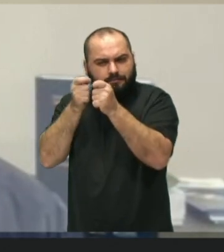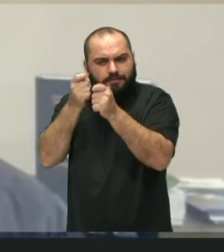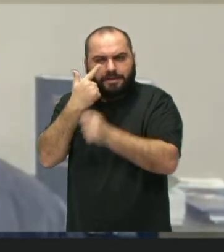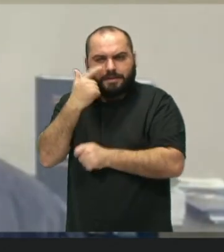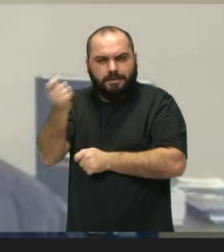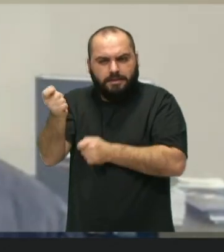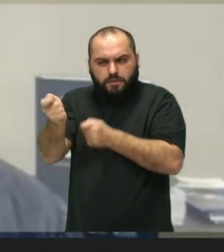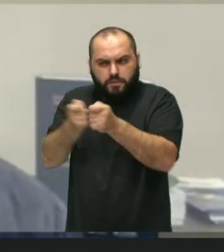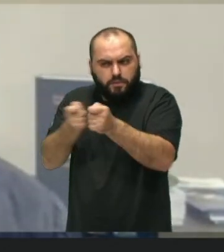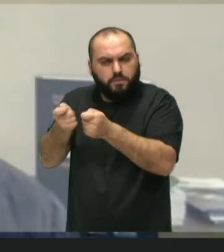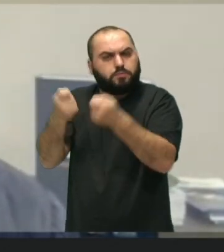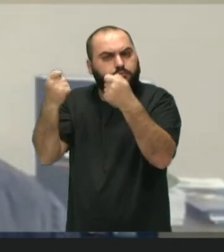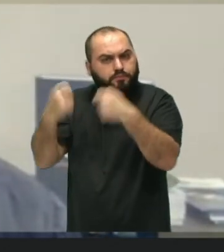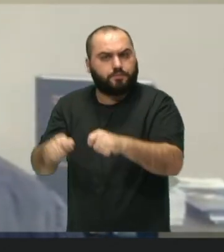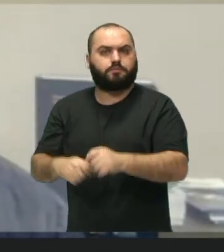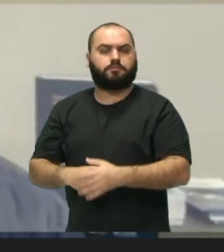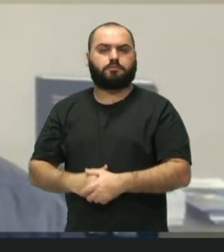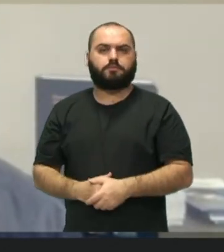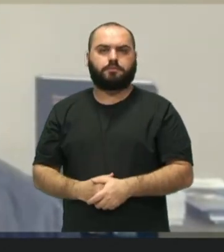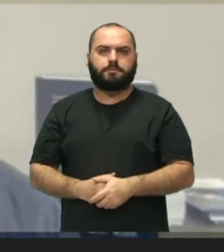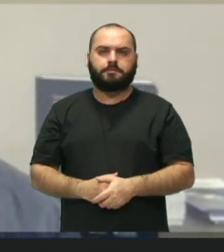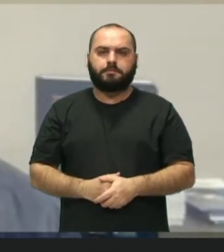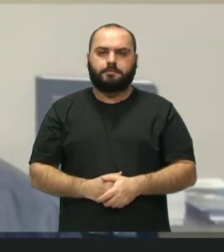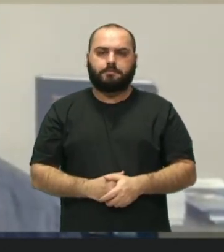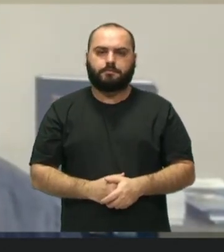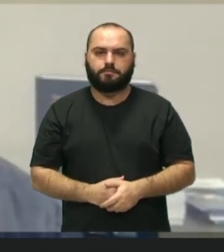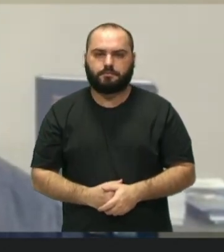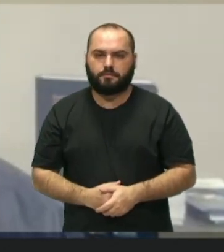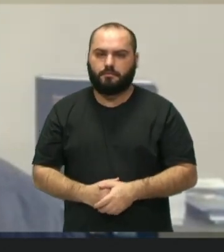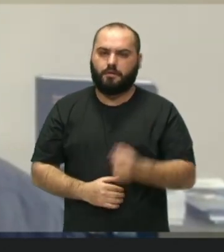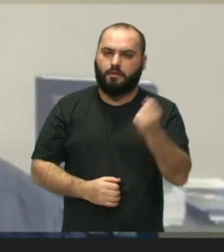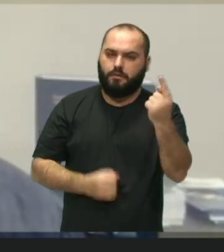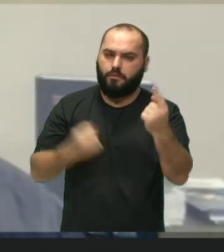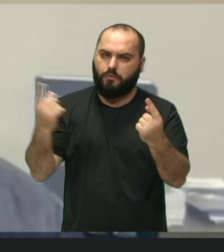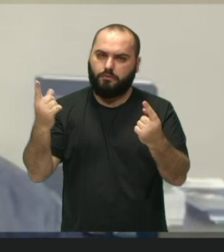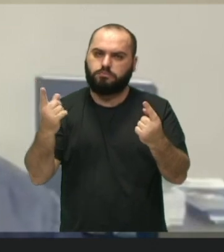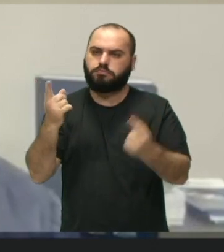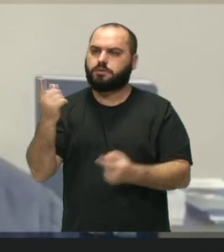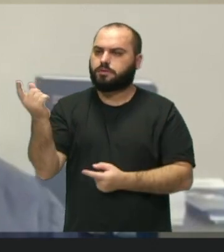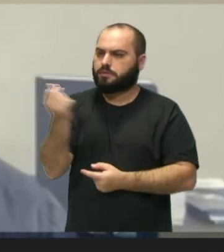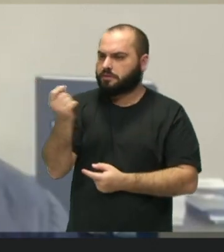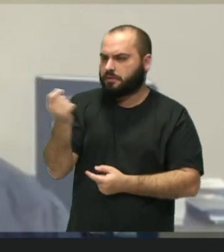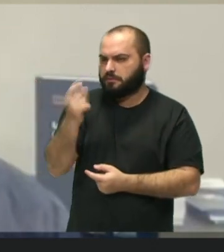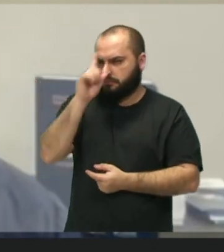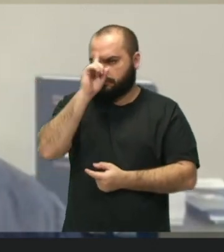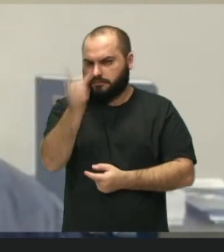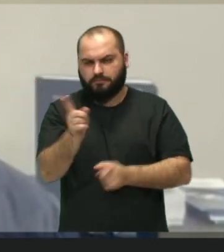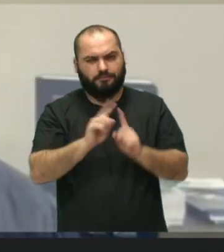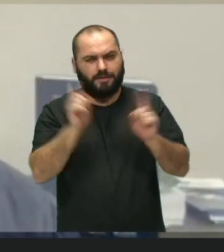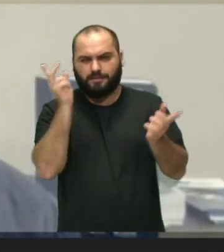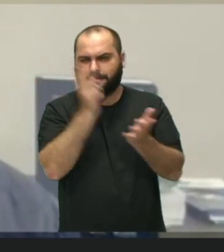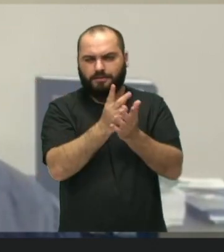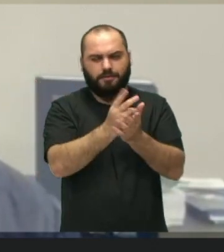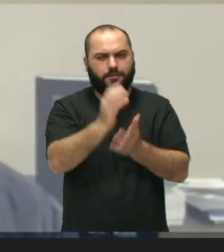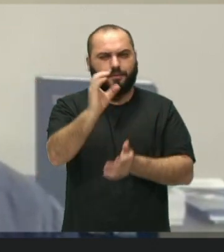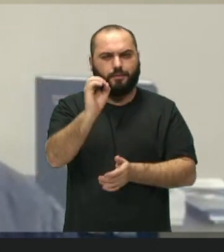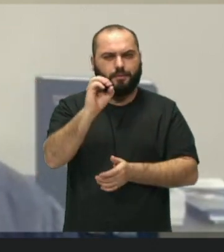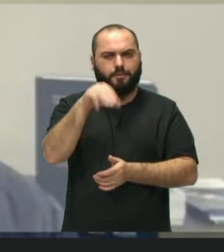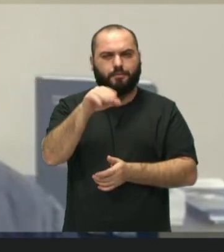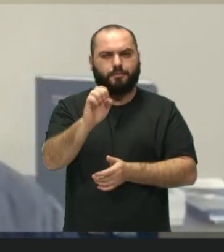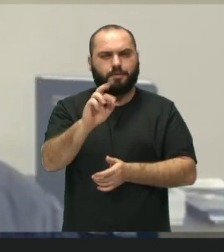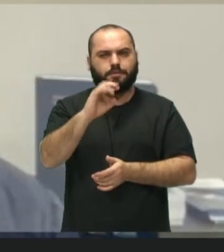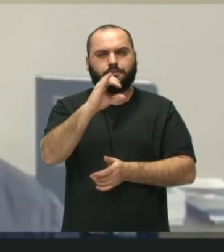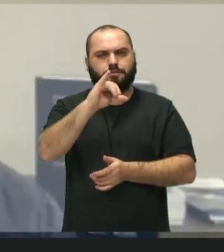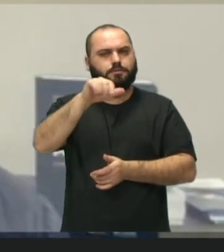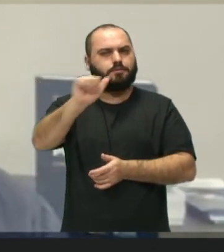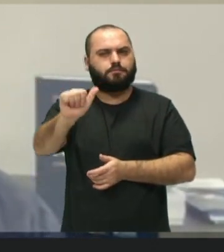por negócio, né? Normalmente alguns mandam o departamento financeiro, mas sempre o comercial é sempre um contato muito bacana